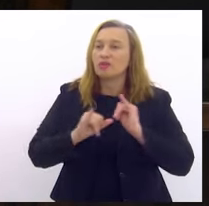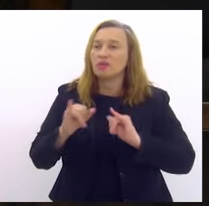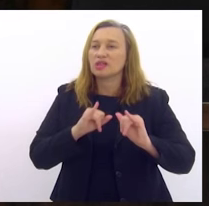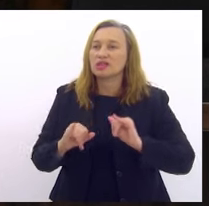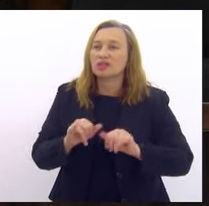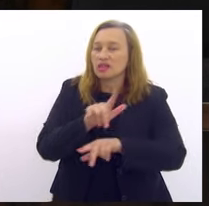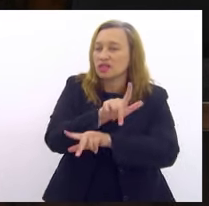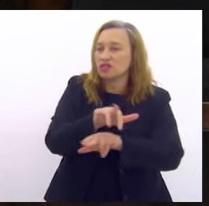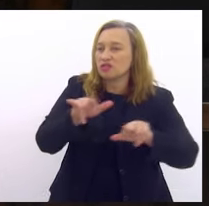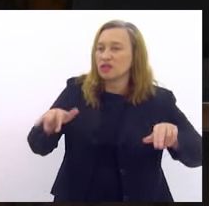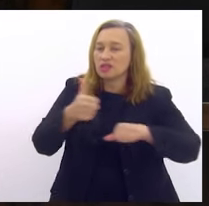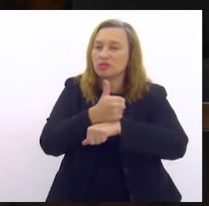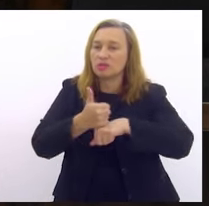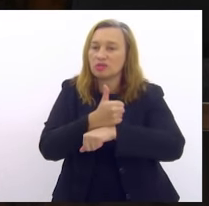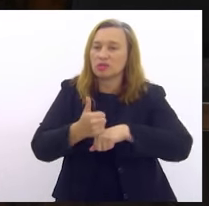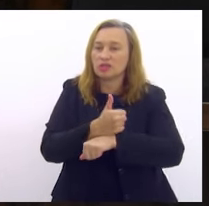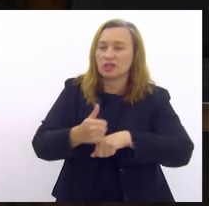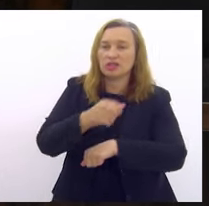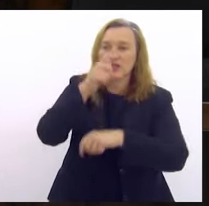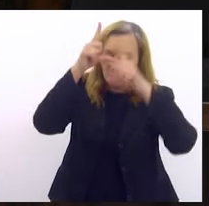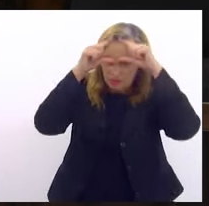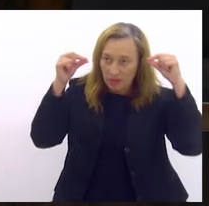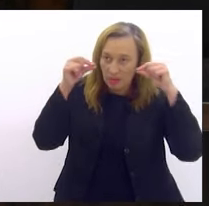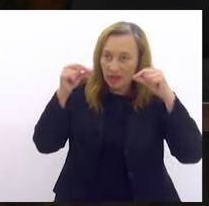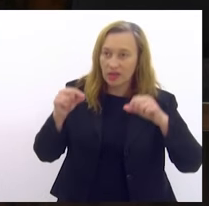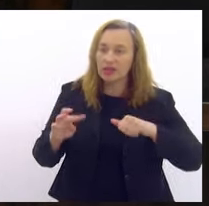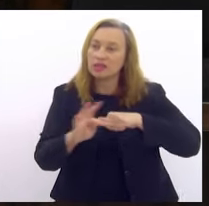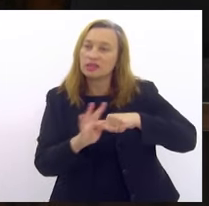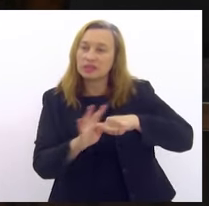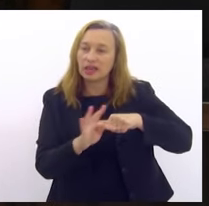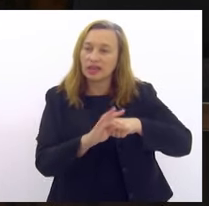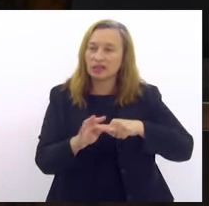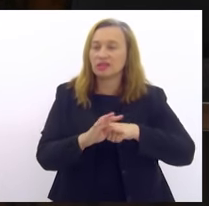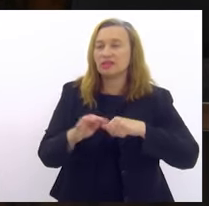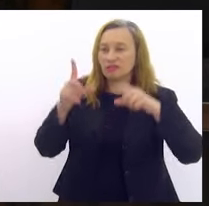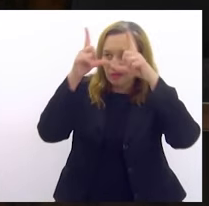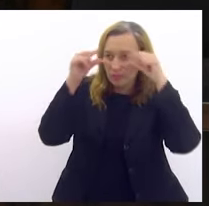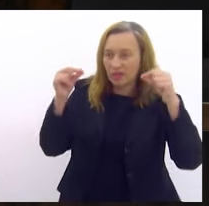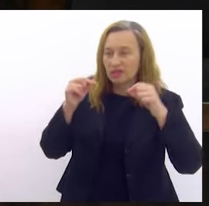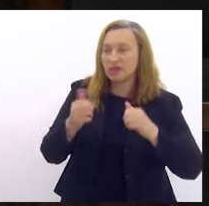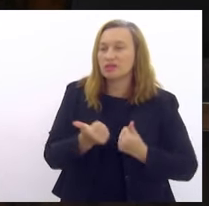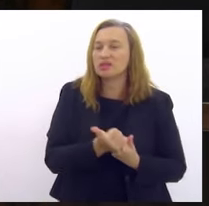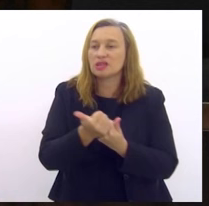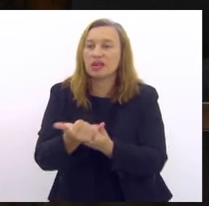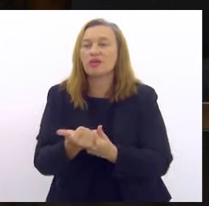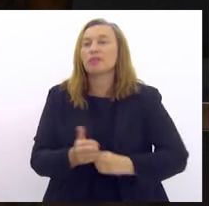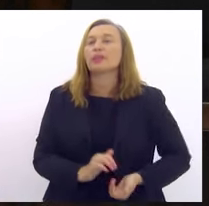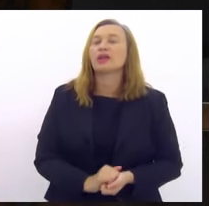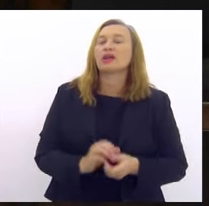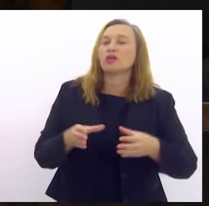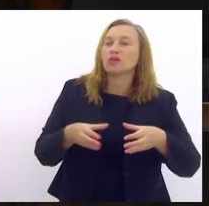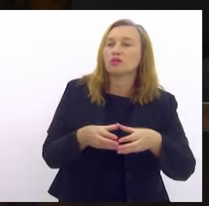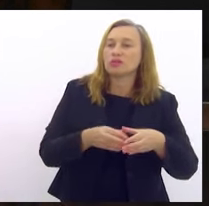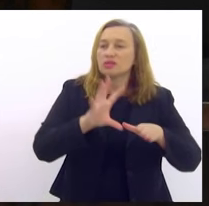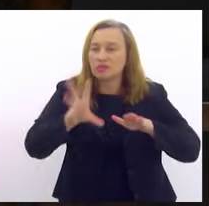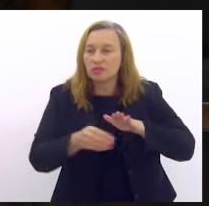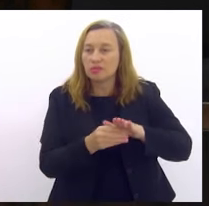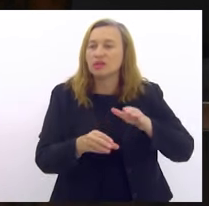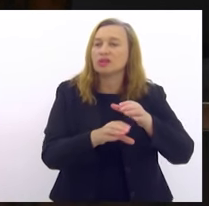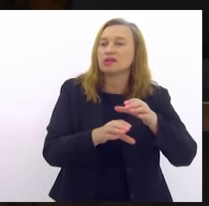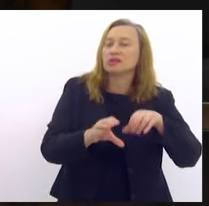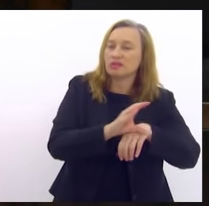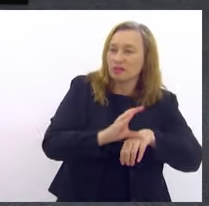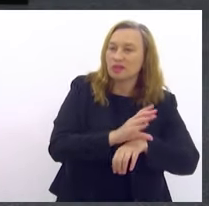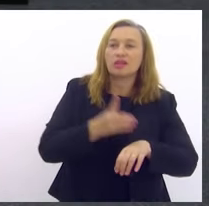diferenças das profissões de enfermeiro, técnico de enfermagem e auxiliar de enfermagem. Pendendo de parecer da Comissão de Emendas Constitucionais e Vetos, deputado